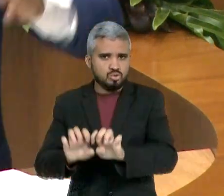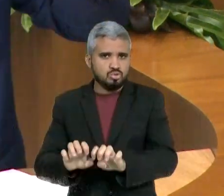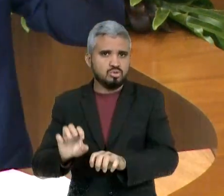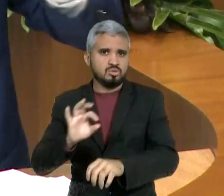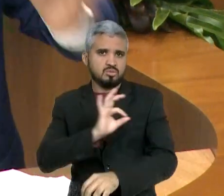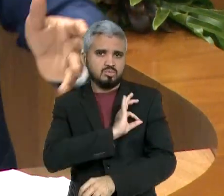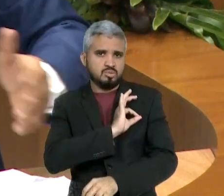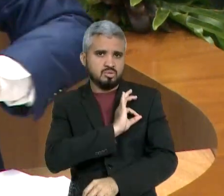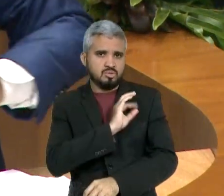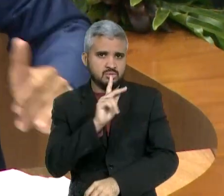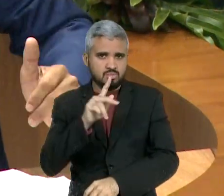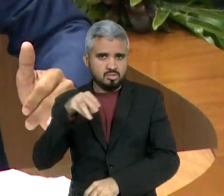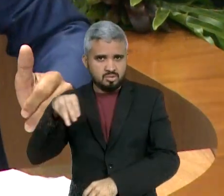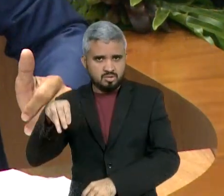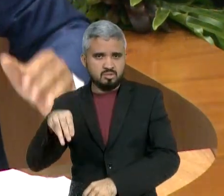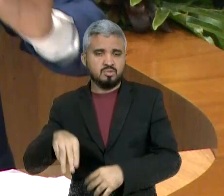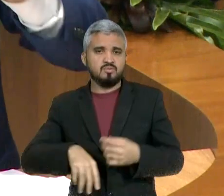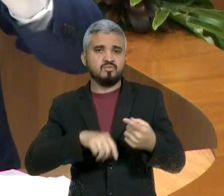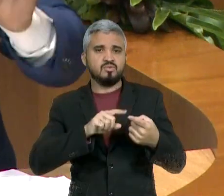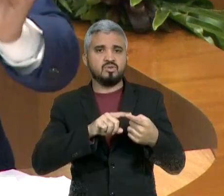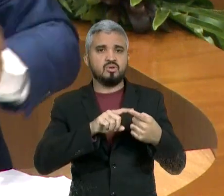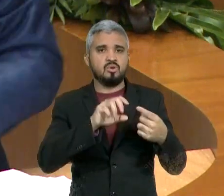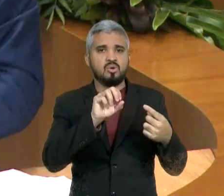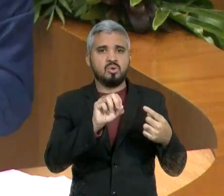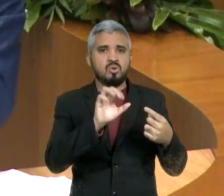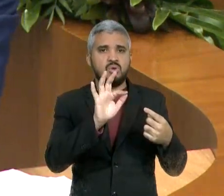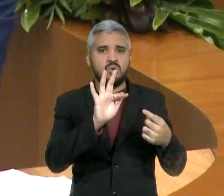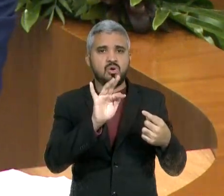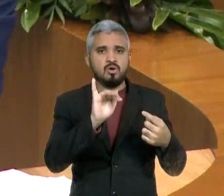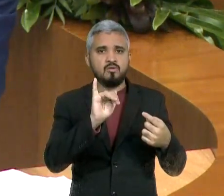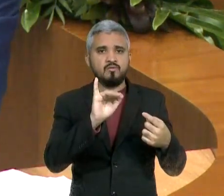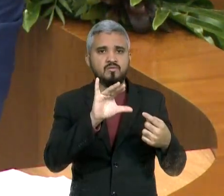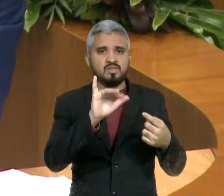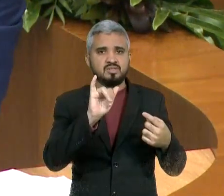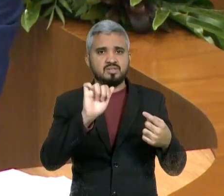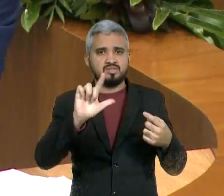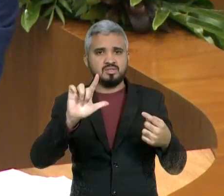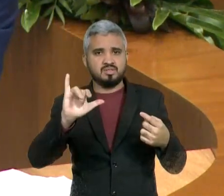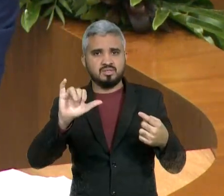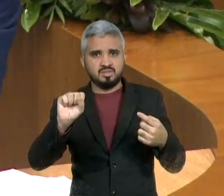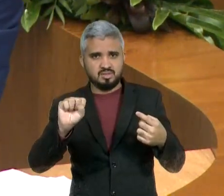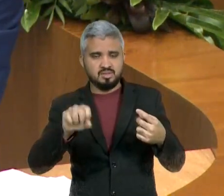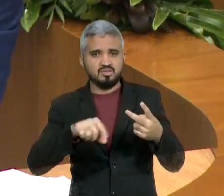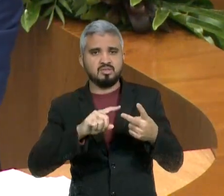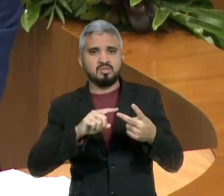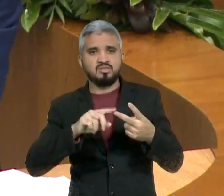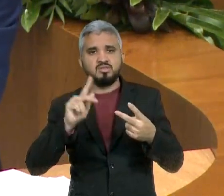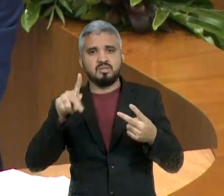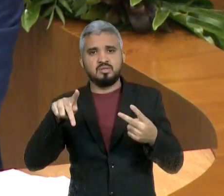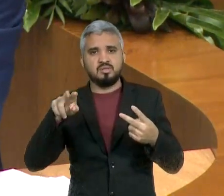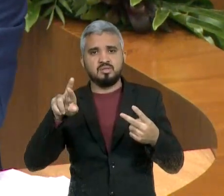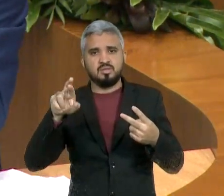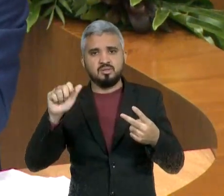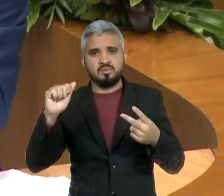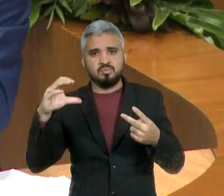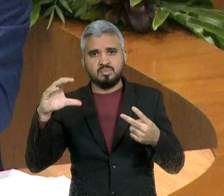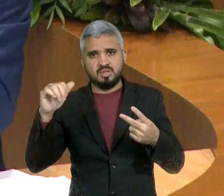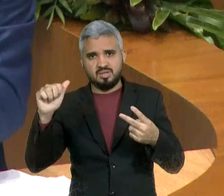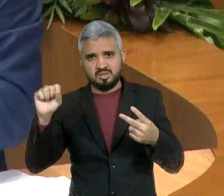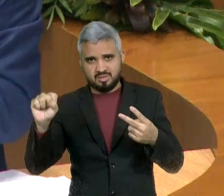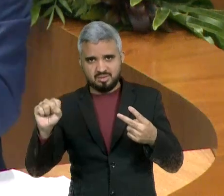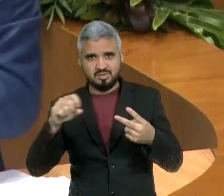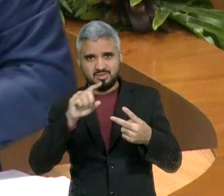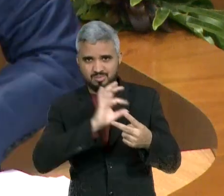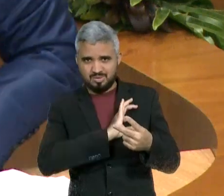Militar, de oficiais e praças. E, com certeza, verificaremos a necessidade da contratação,